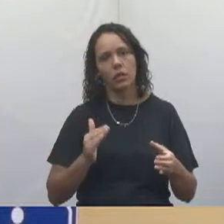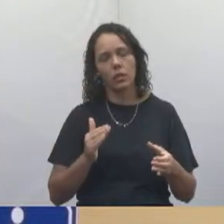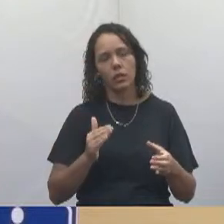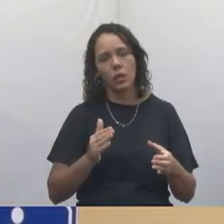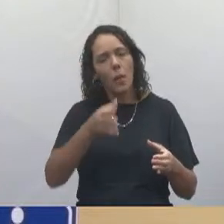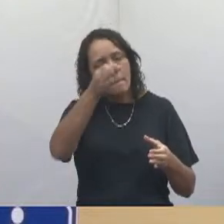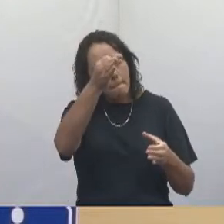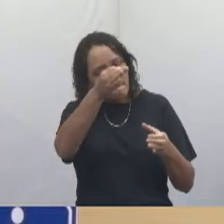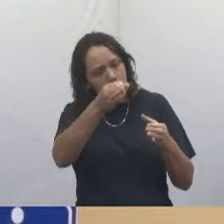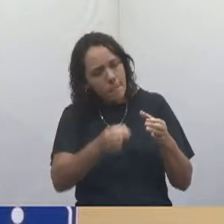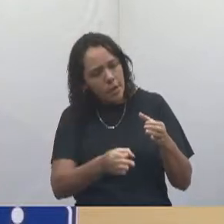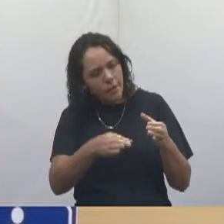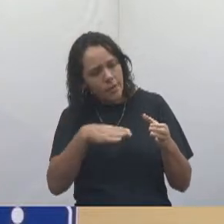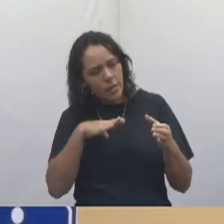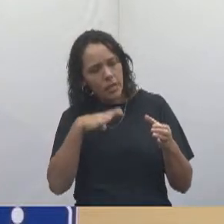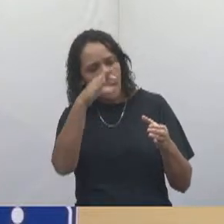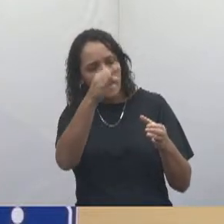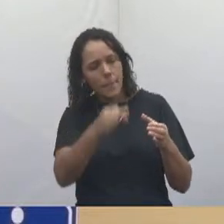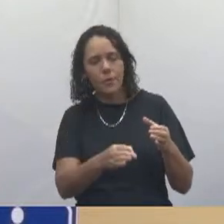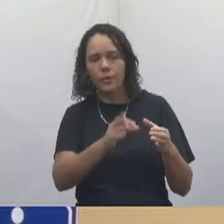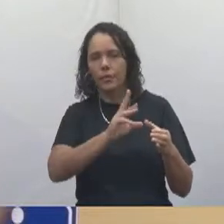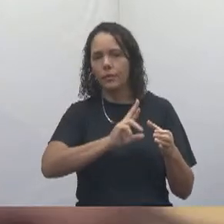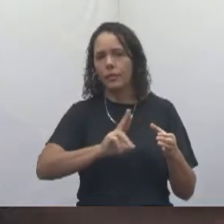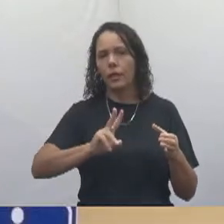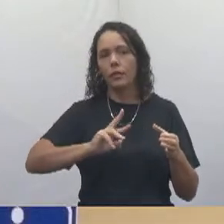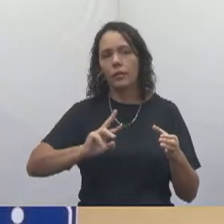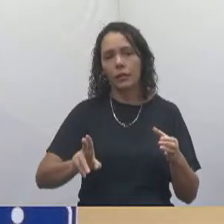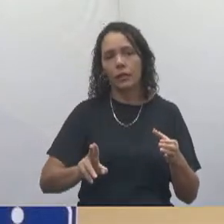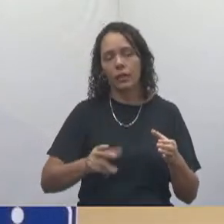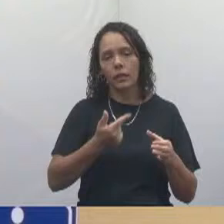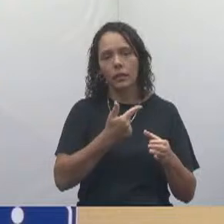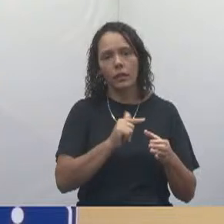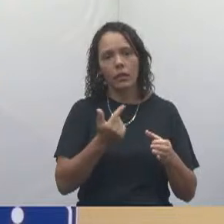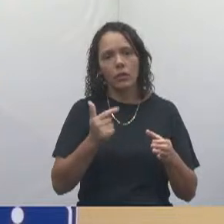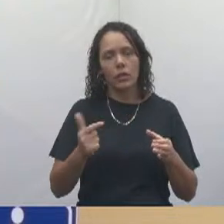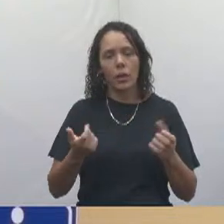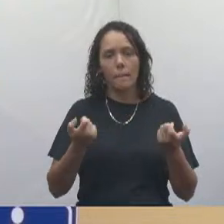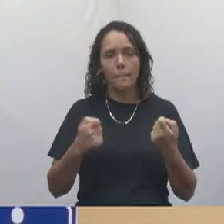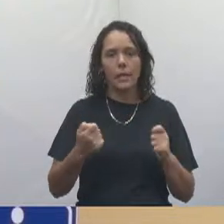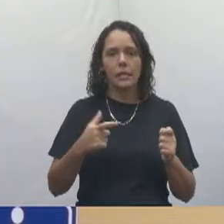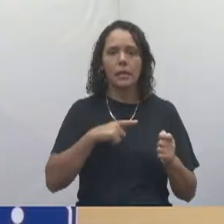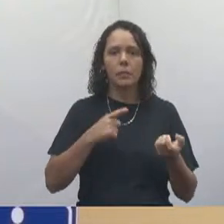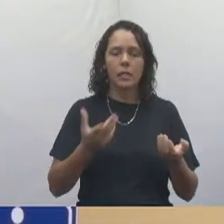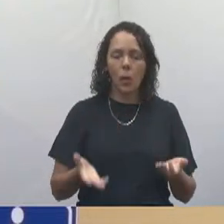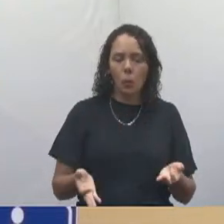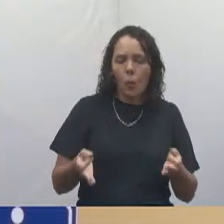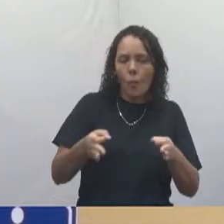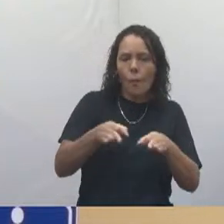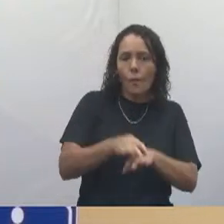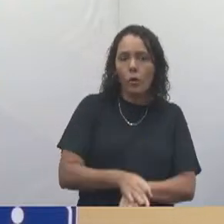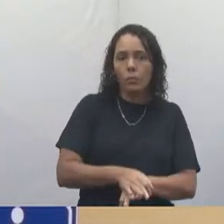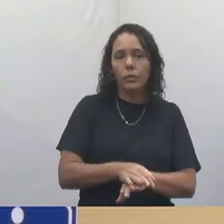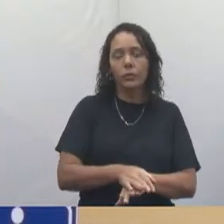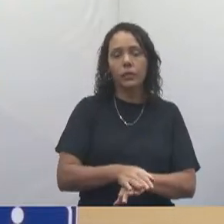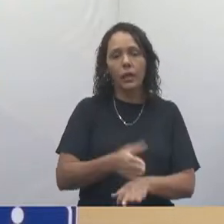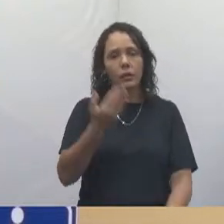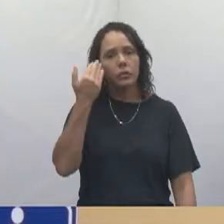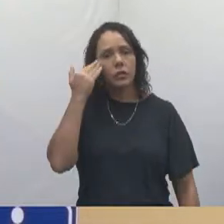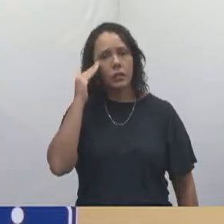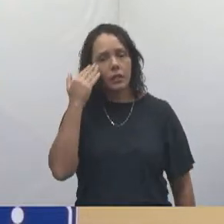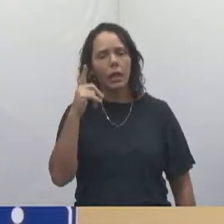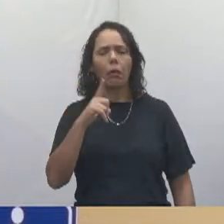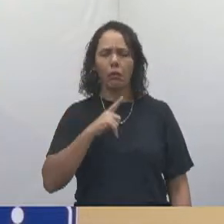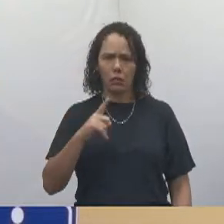Perfeição não existe. Nós temos que ter humildade, reconhecer que